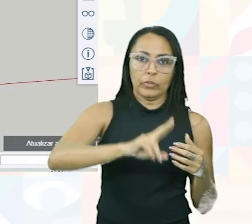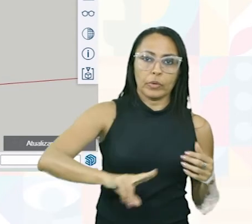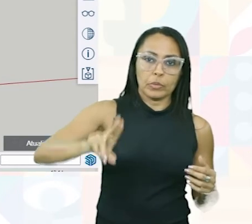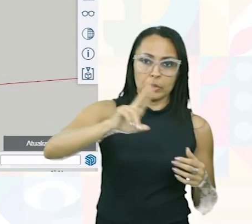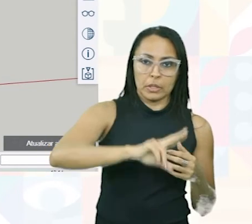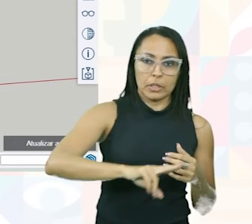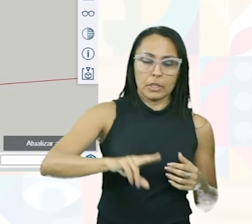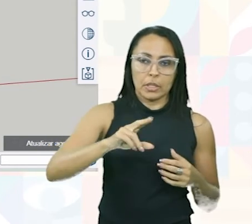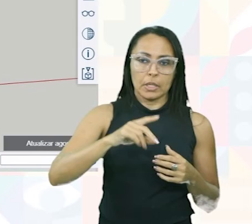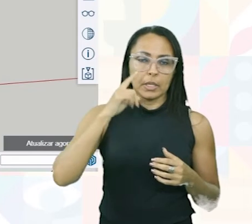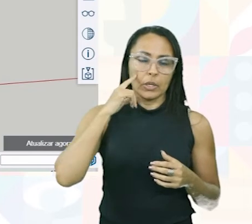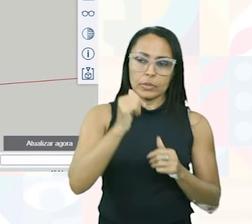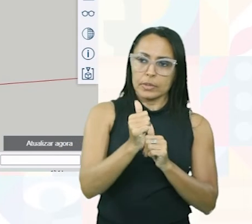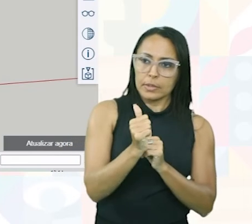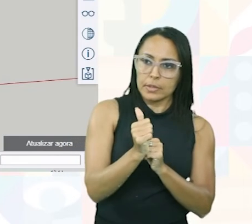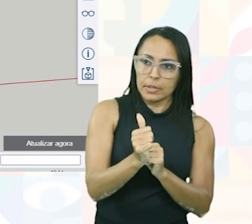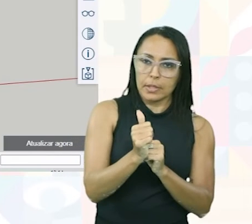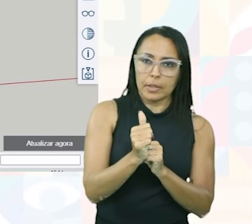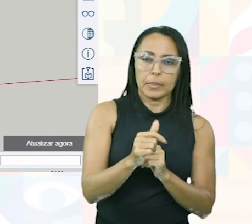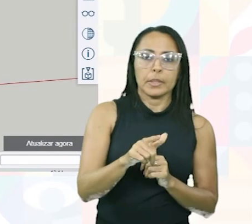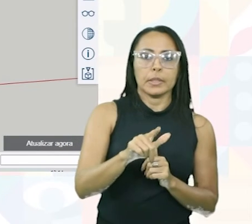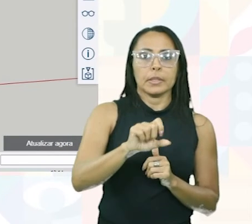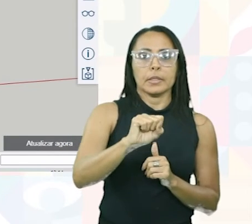ferramenta Siga-me, tá?